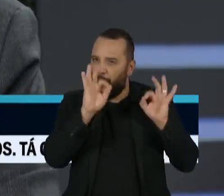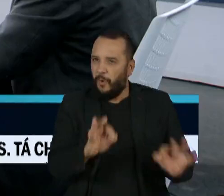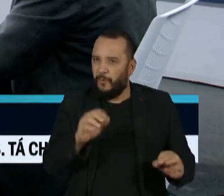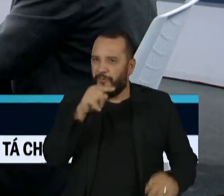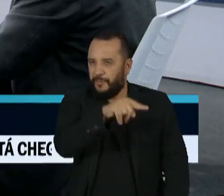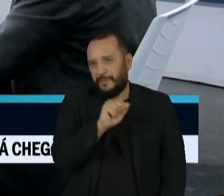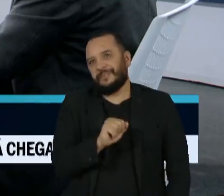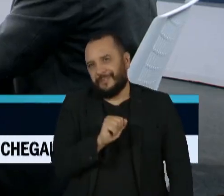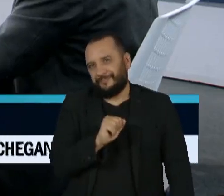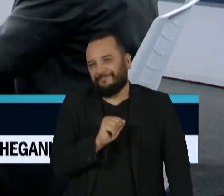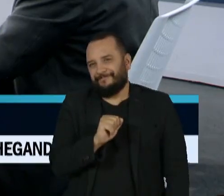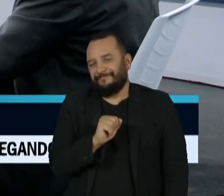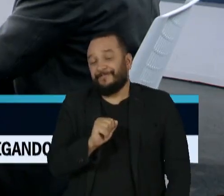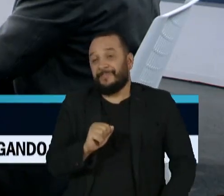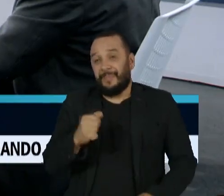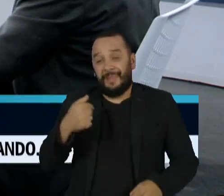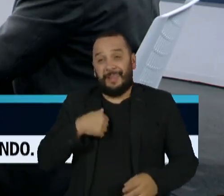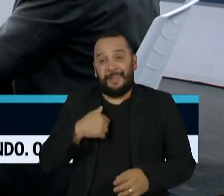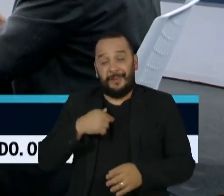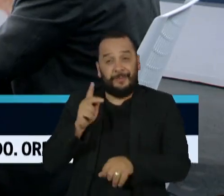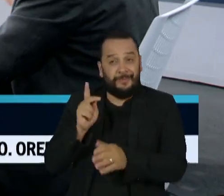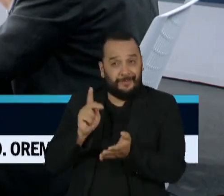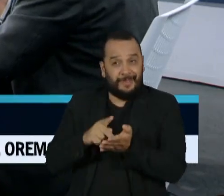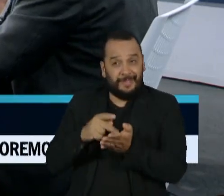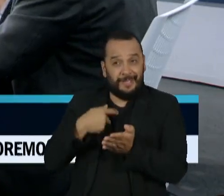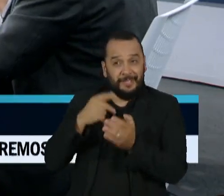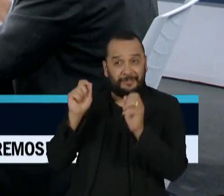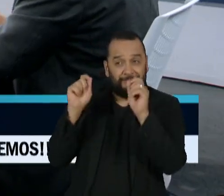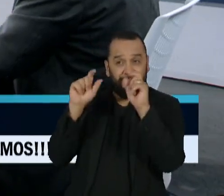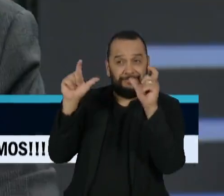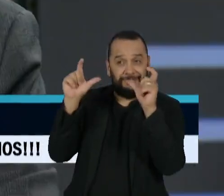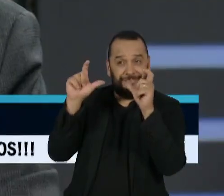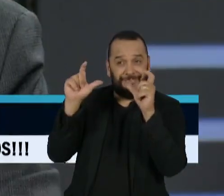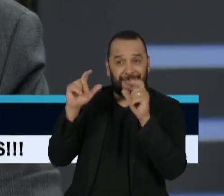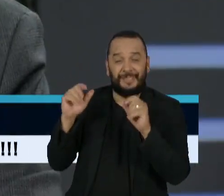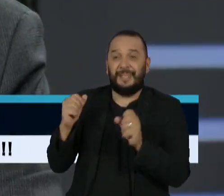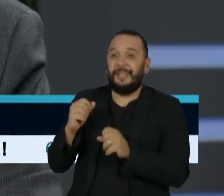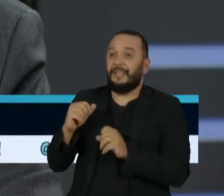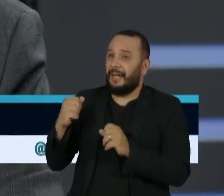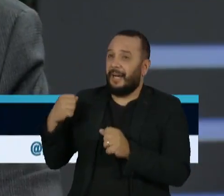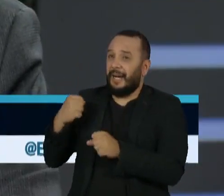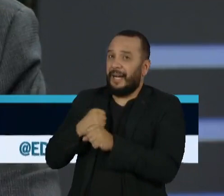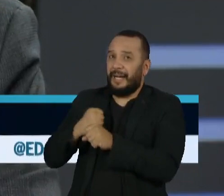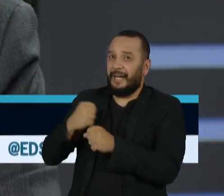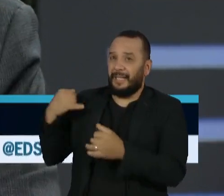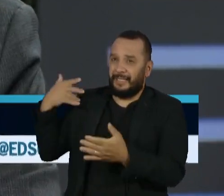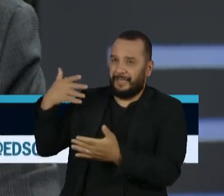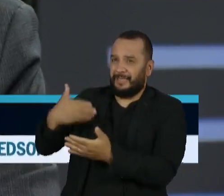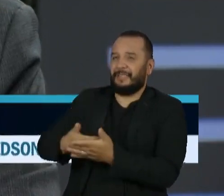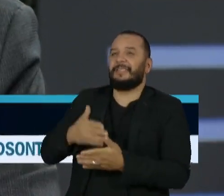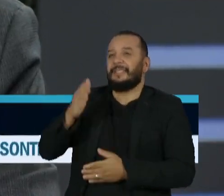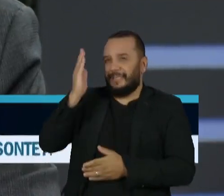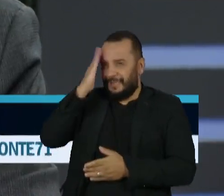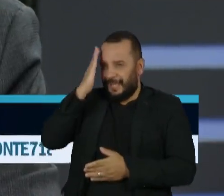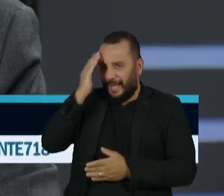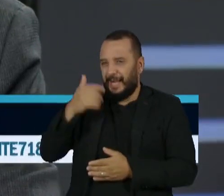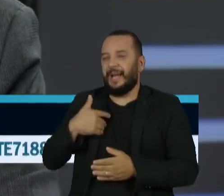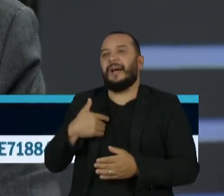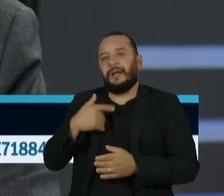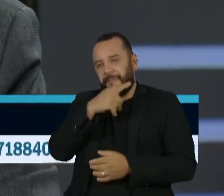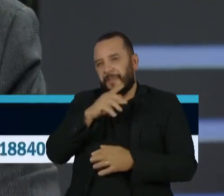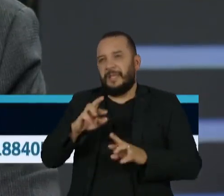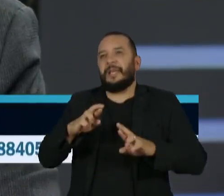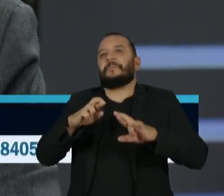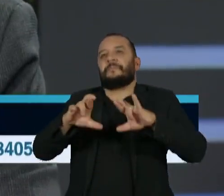Então, o que eu acho mais impressionante é que isso, ao longo desse tempo todo, se sabe muito bem da força das milícias no Rio e